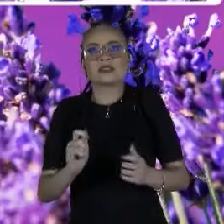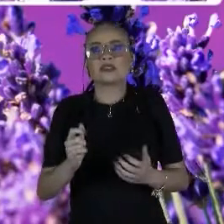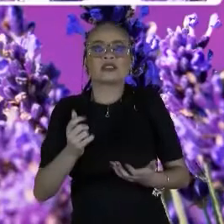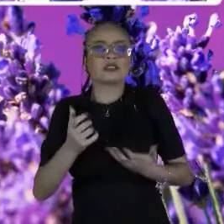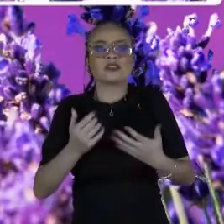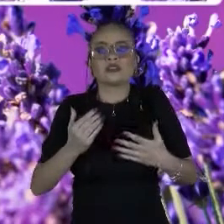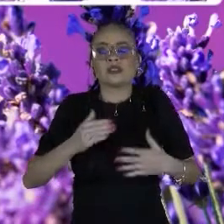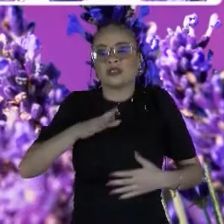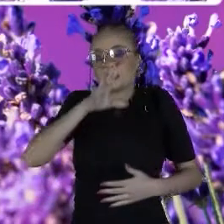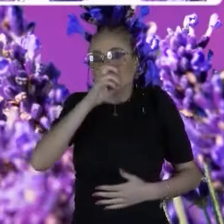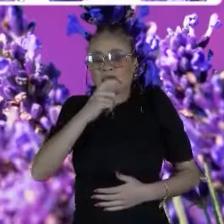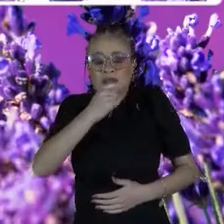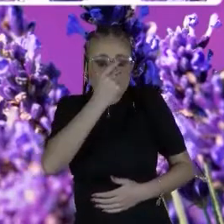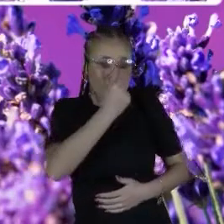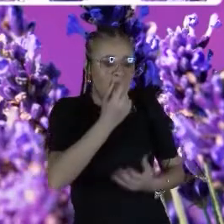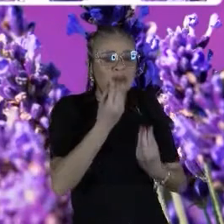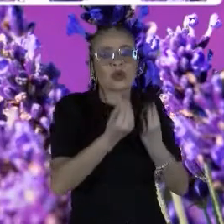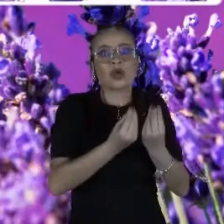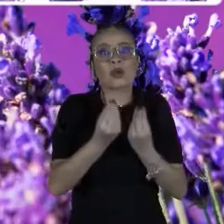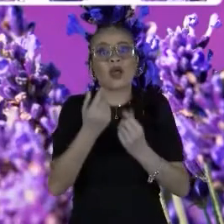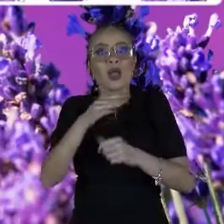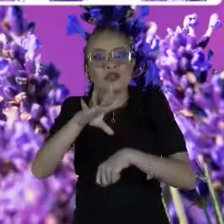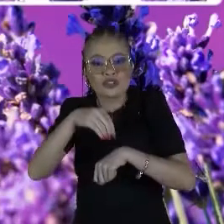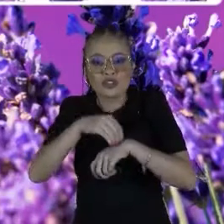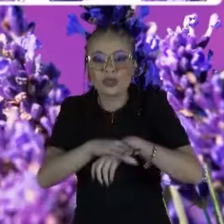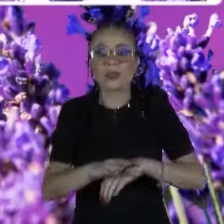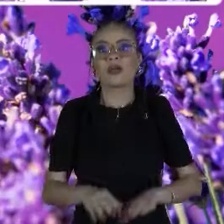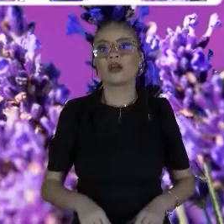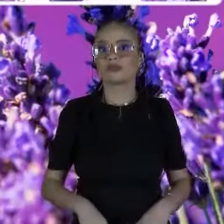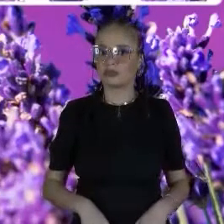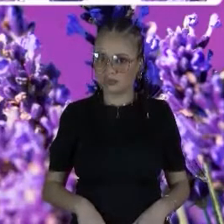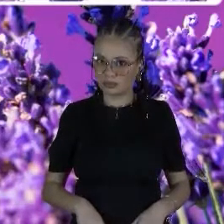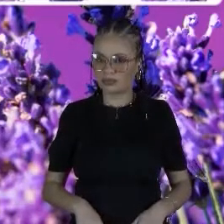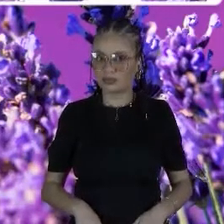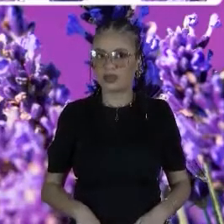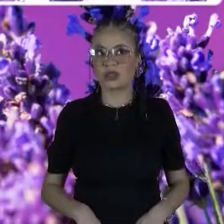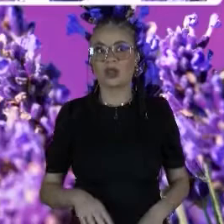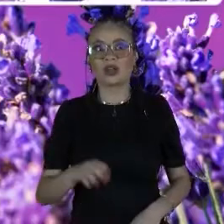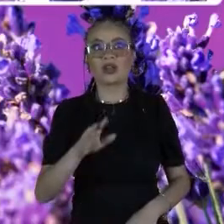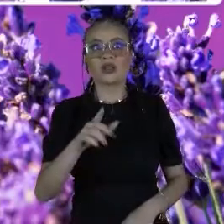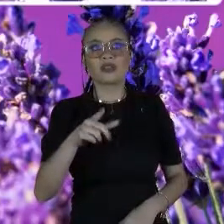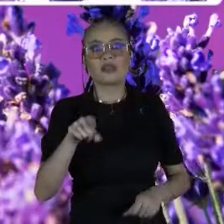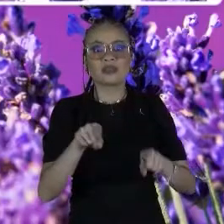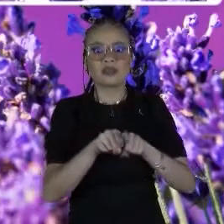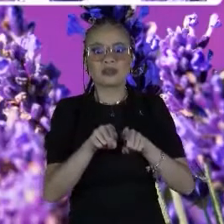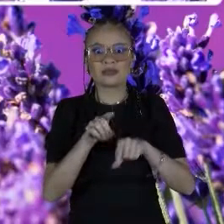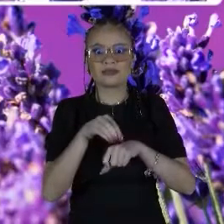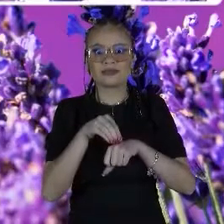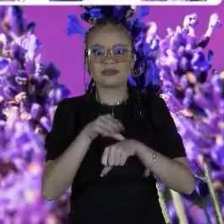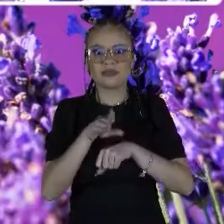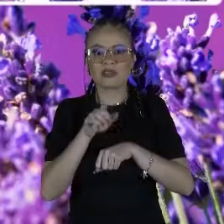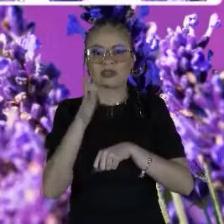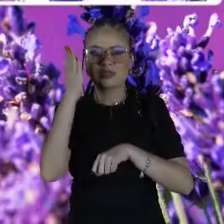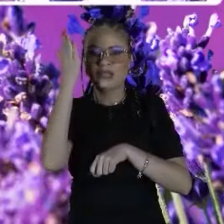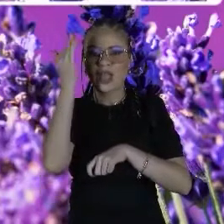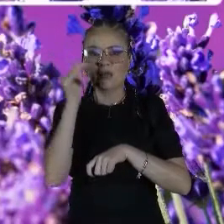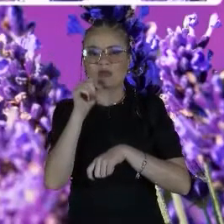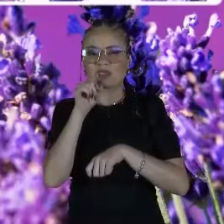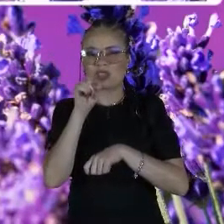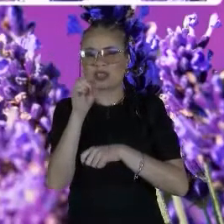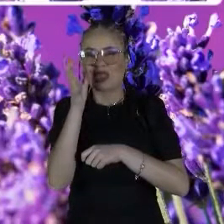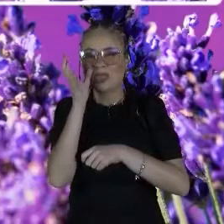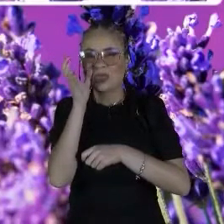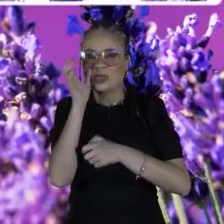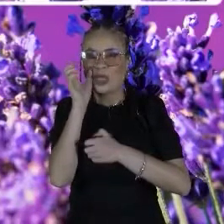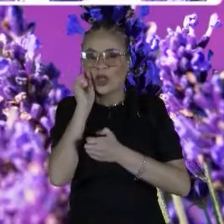e eu e surgiram muito eles gente inclusive para com quem ronca a noite foi lavanda e